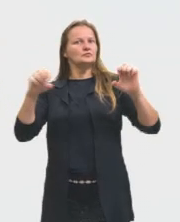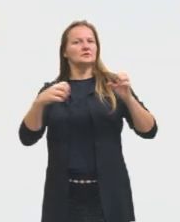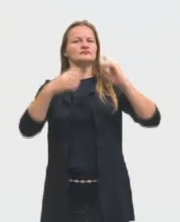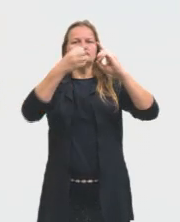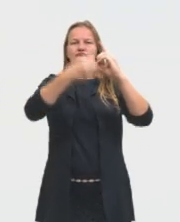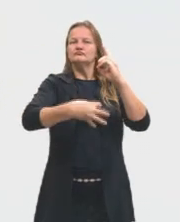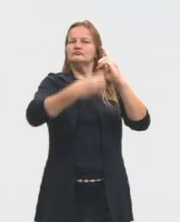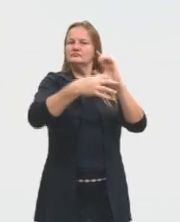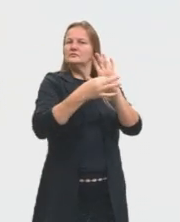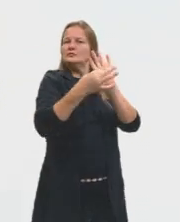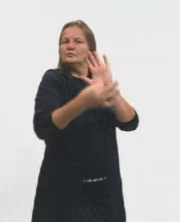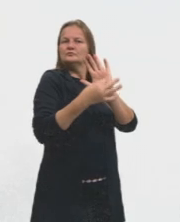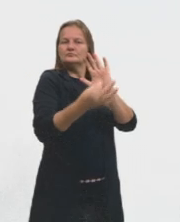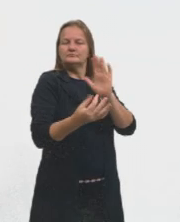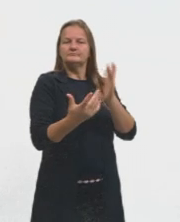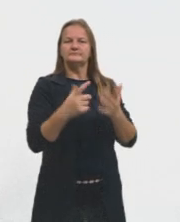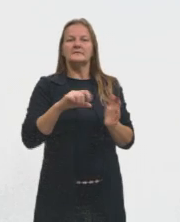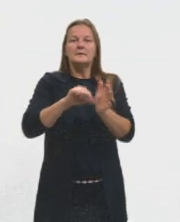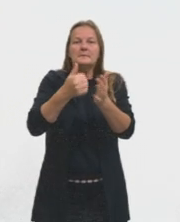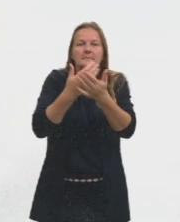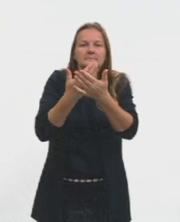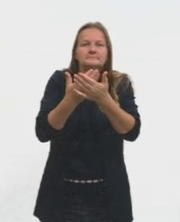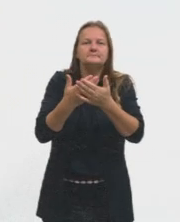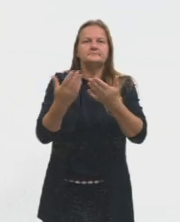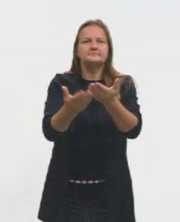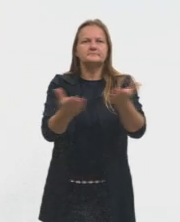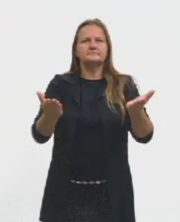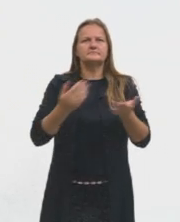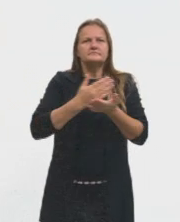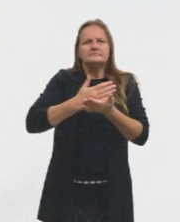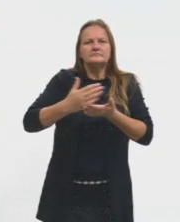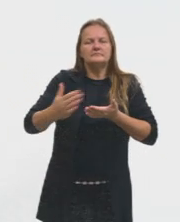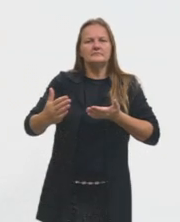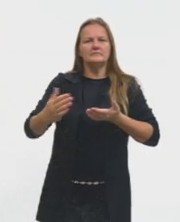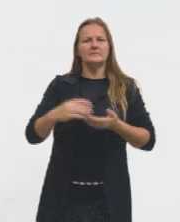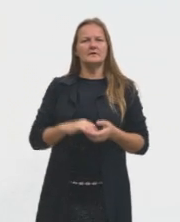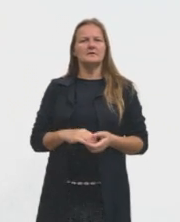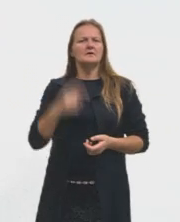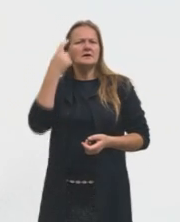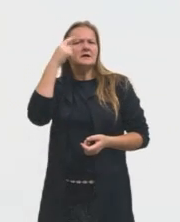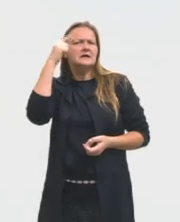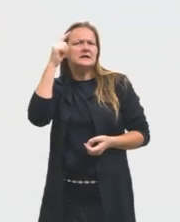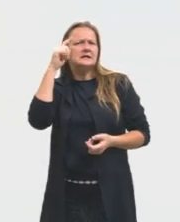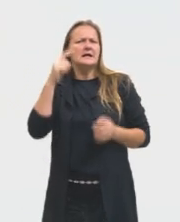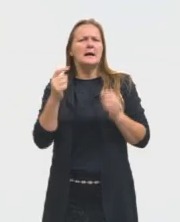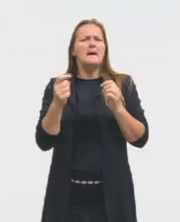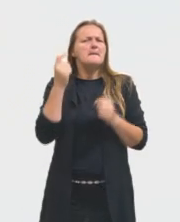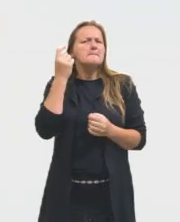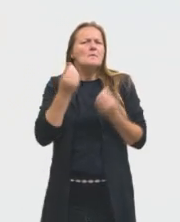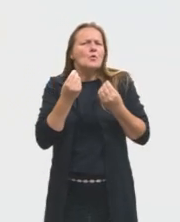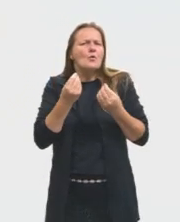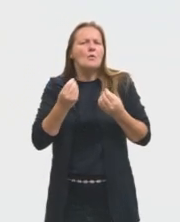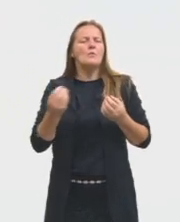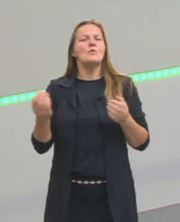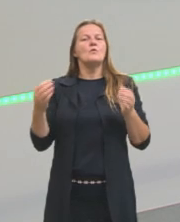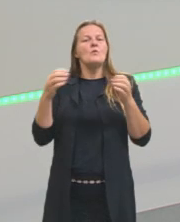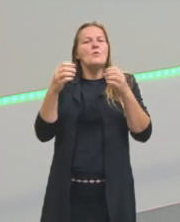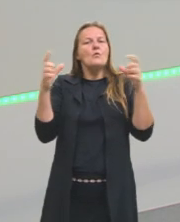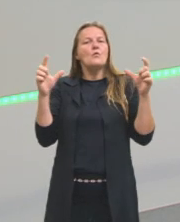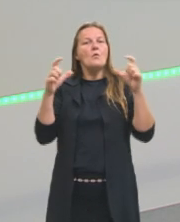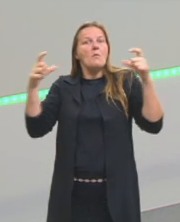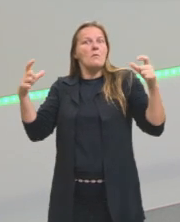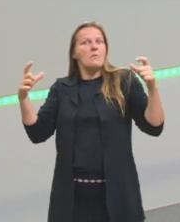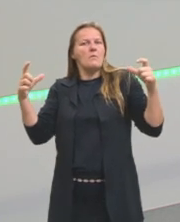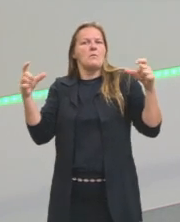dissertativo-argumentativo na primeira aula começamos conhecer essa ideia de pensar no macro para vir para o micro